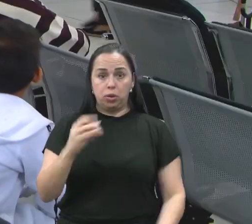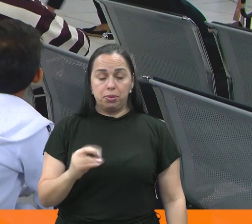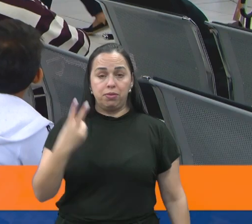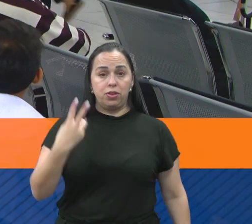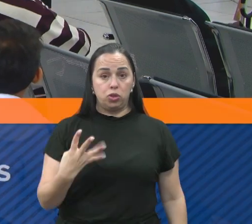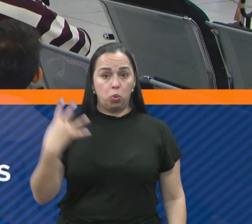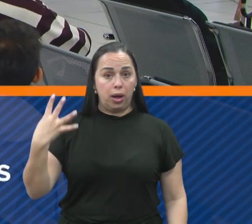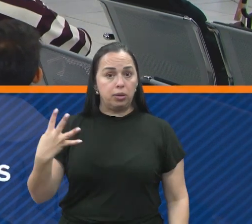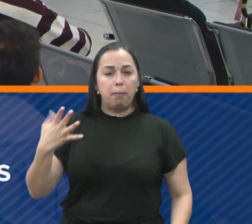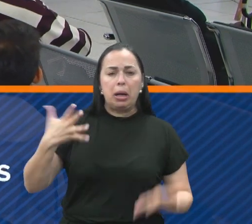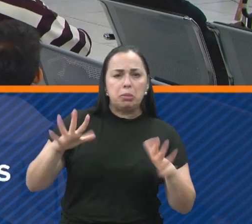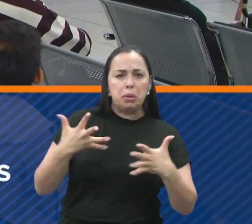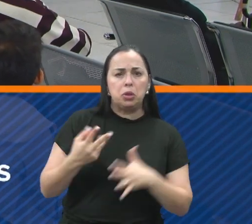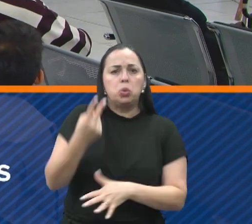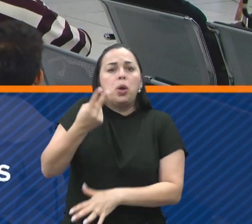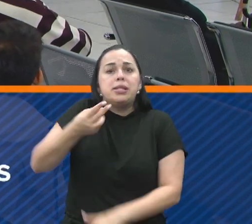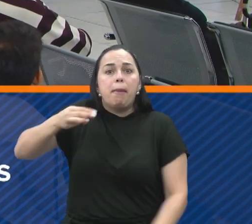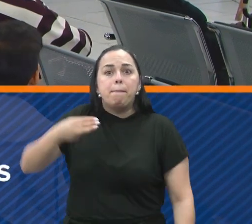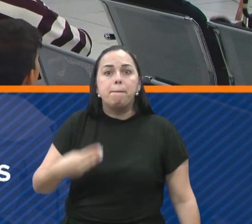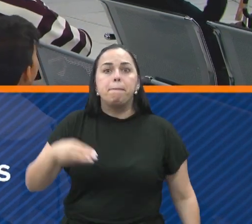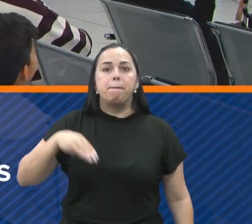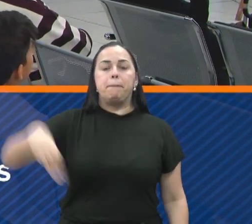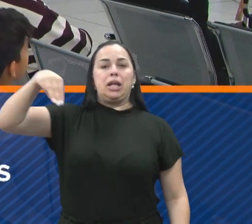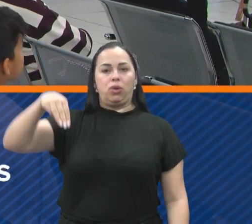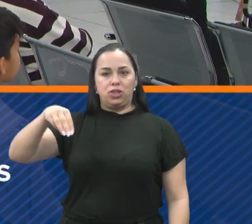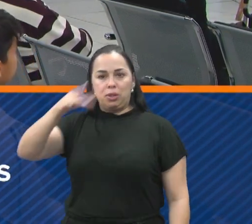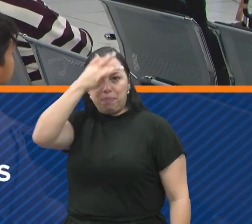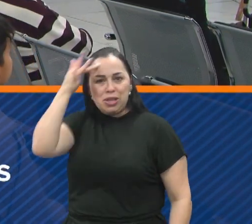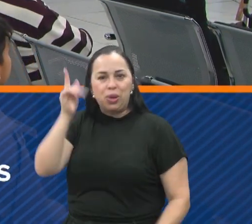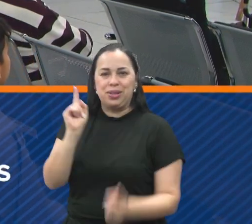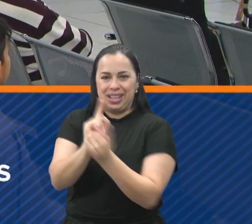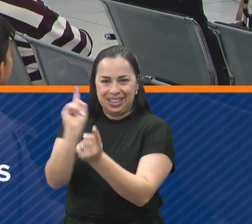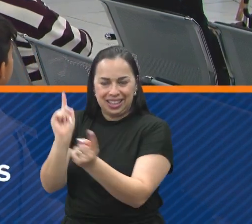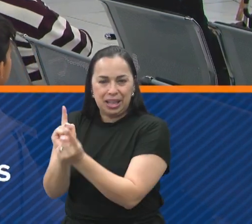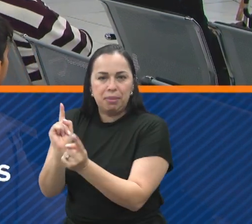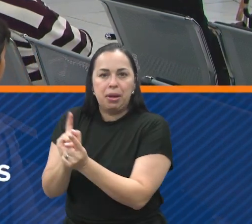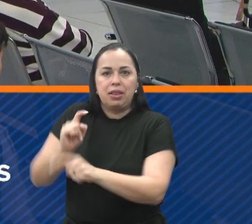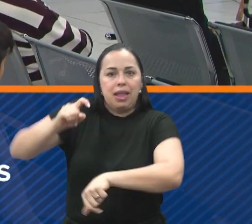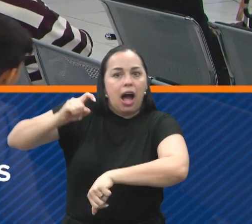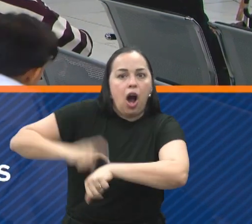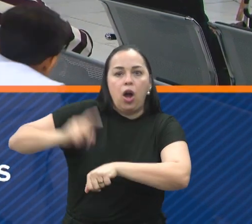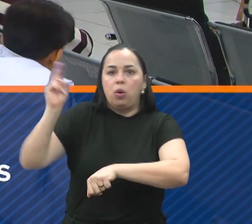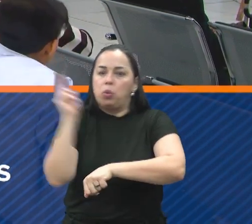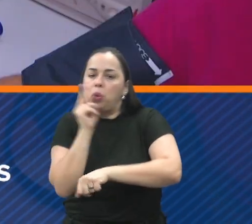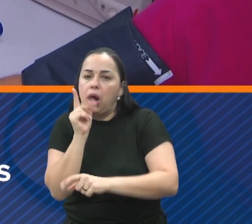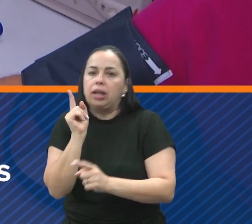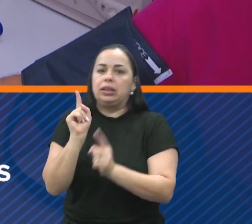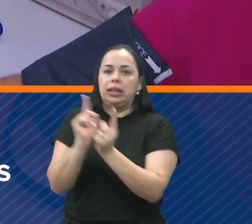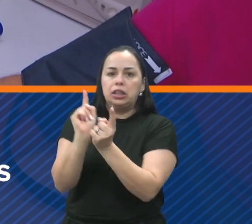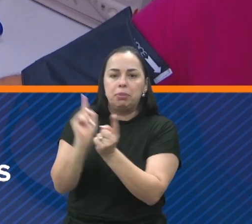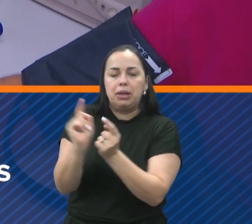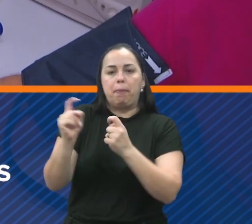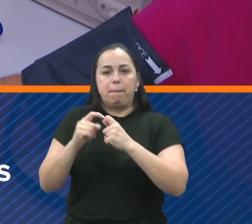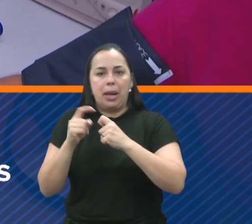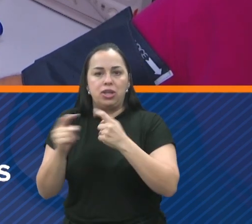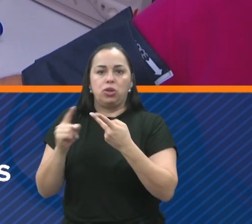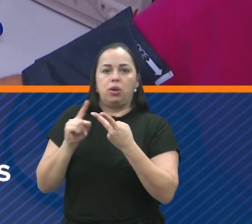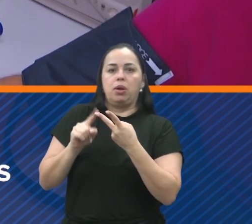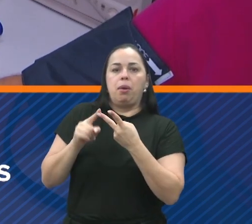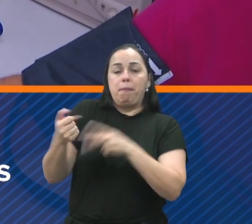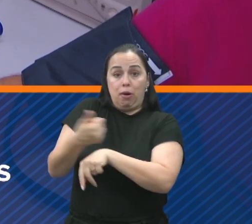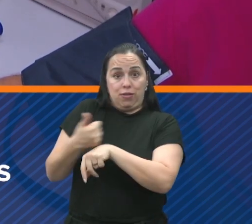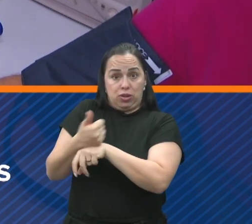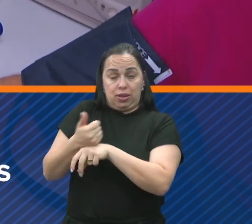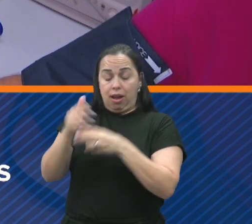Em 2024, foram mais de 2.300.000 atendimentos de atenção primária, incluindo consultas